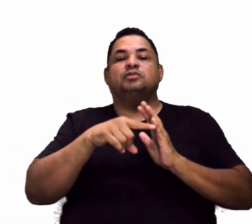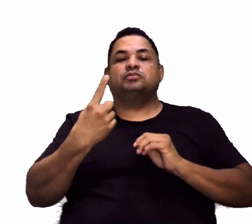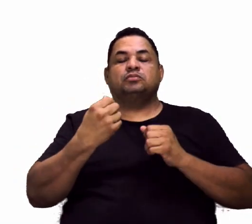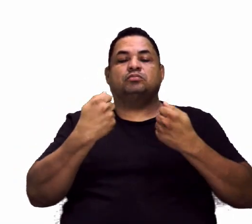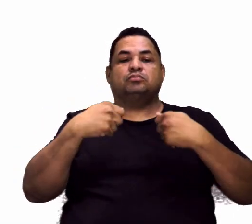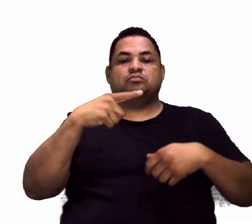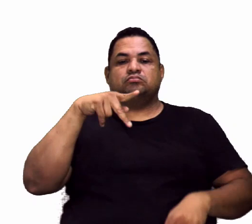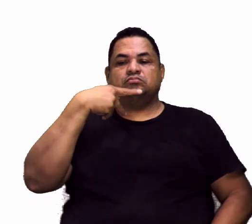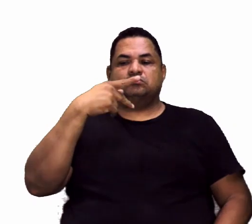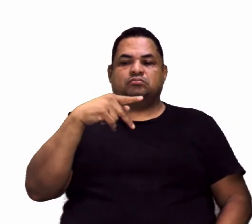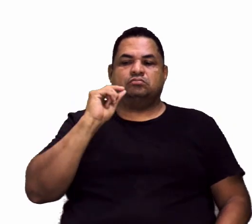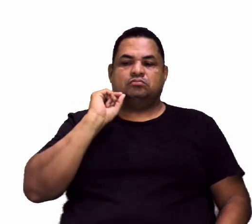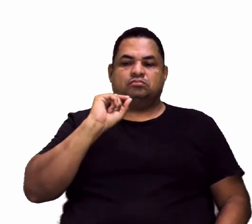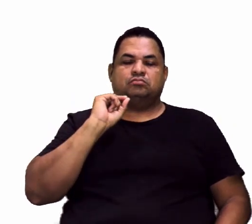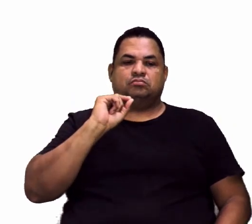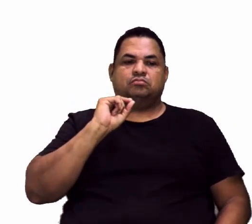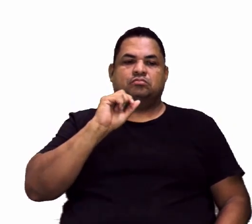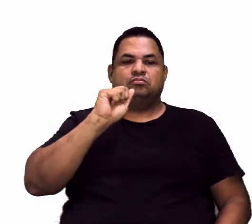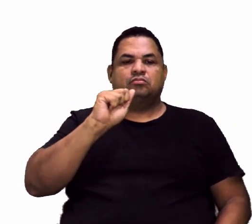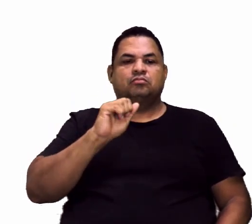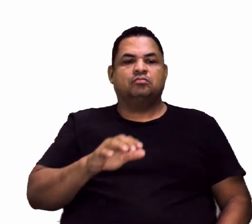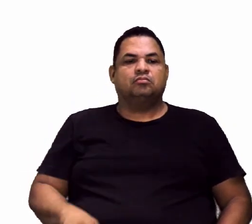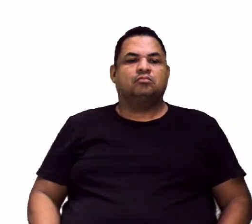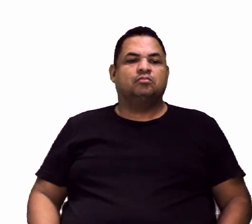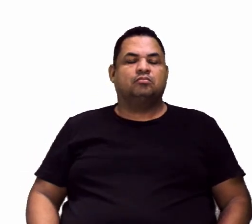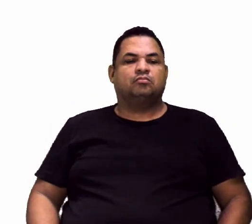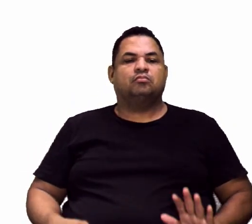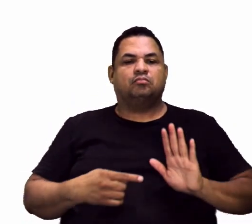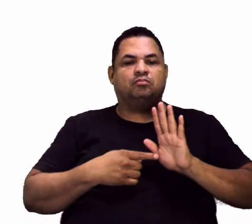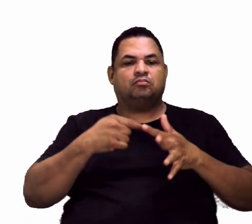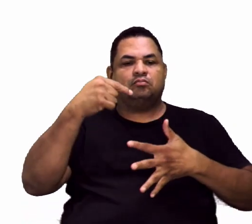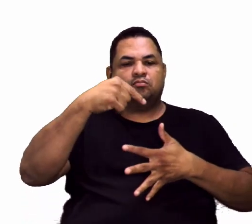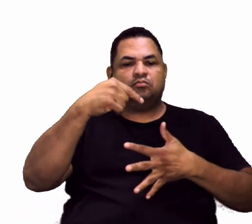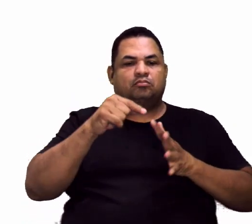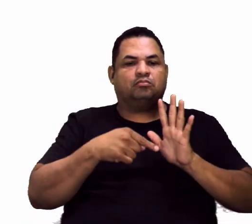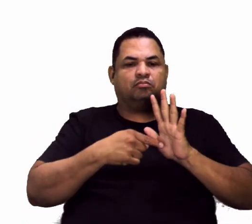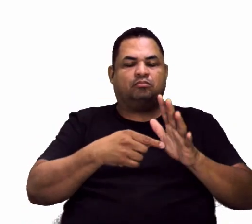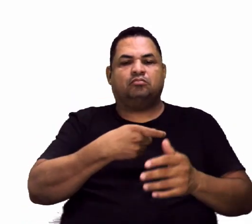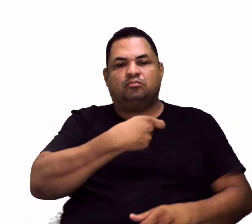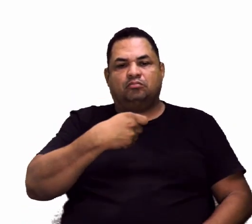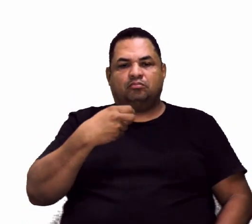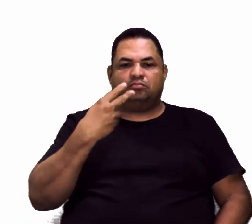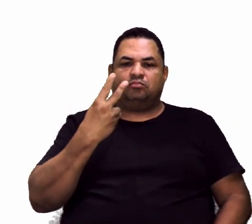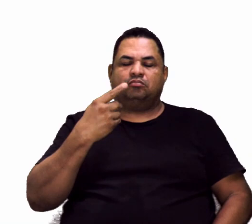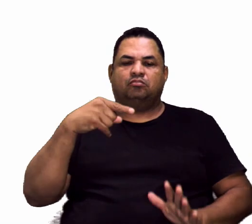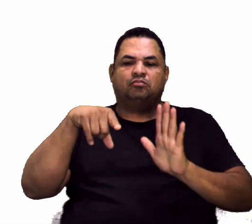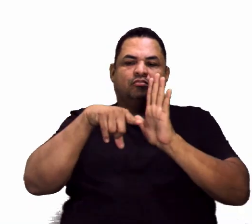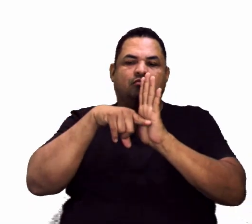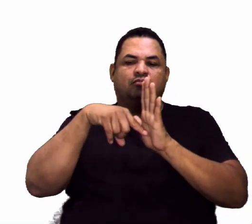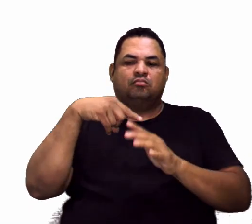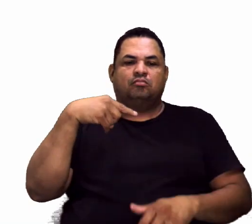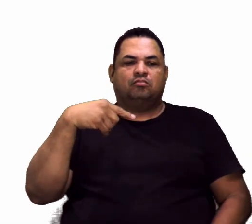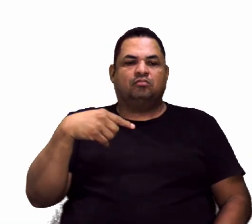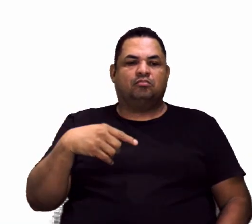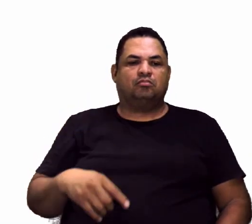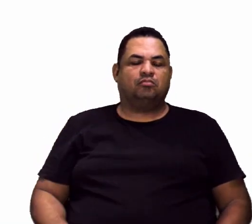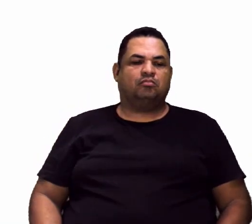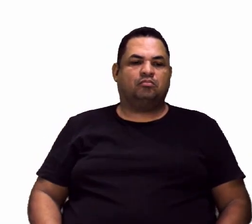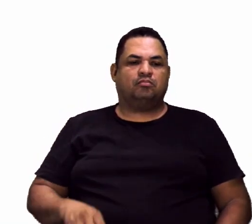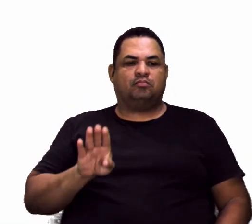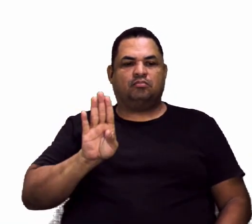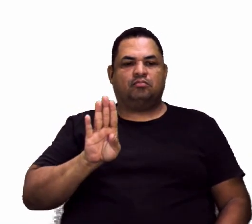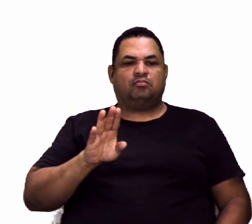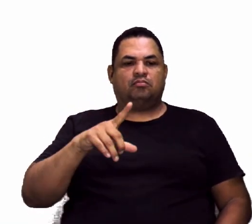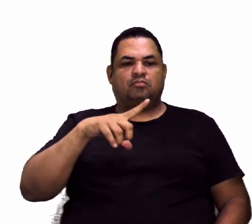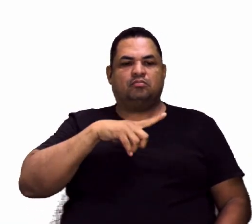Podemos afirmar que, letra A, pode ser representado por X 2-.